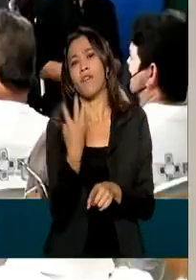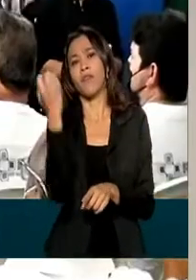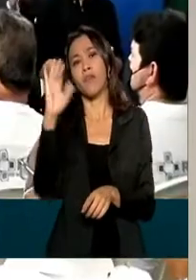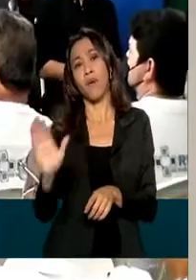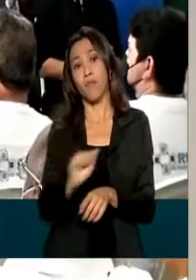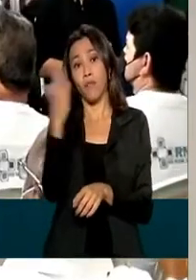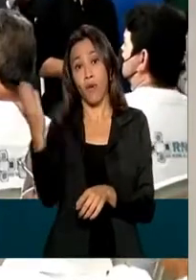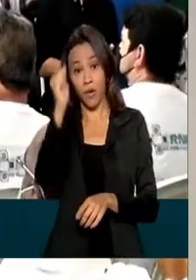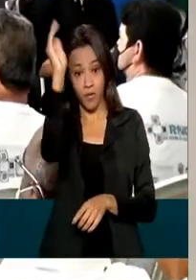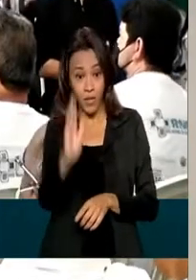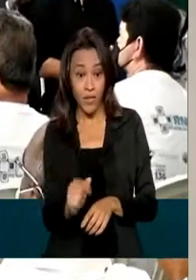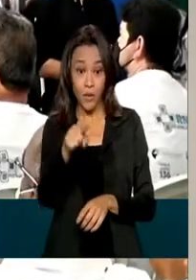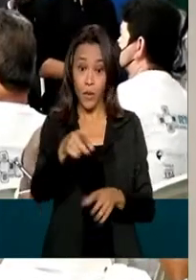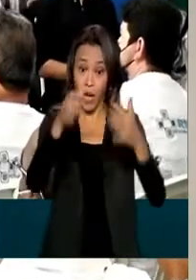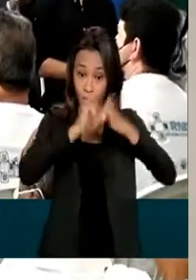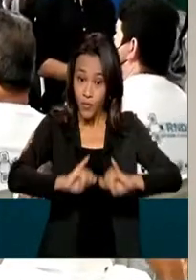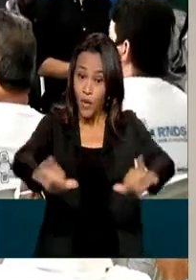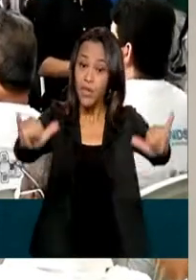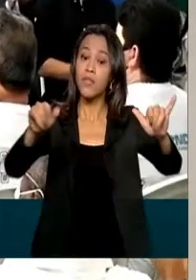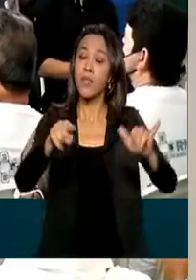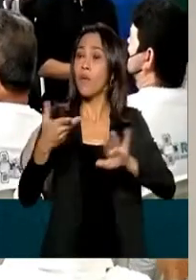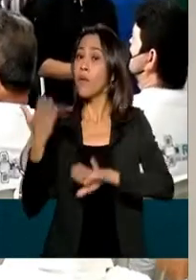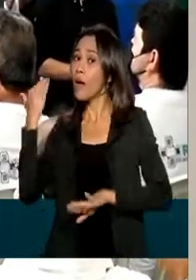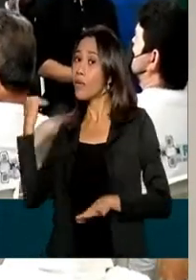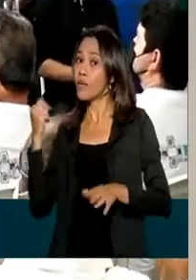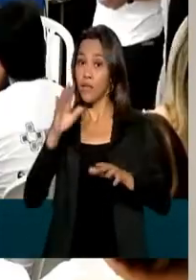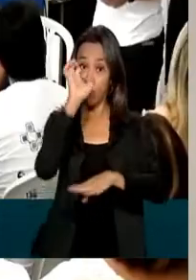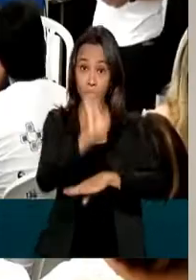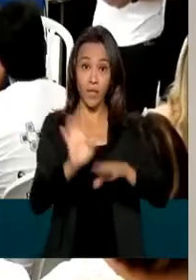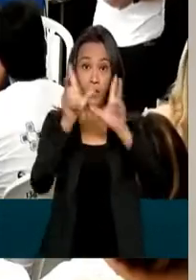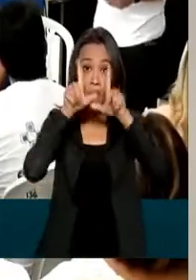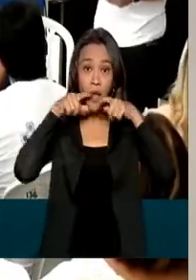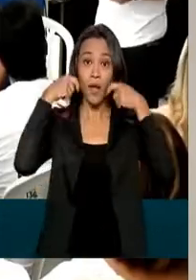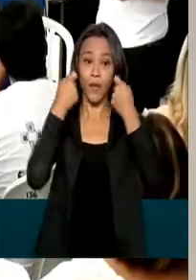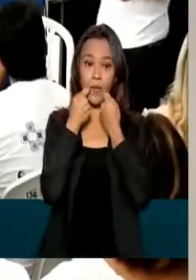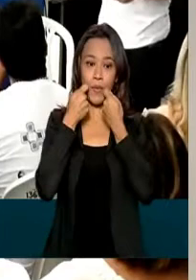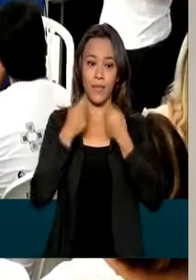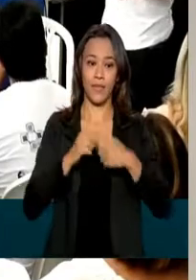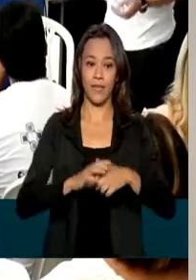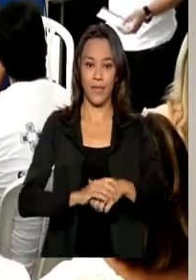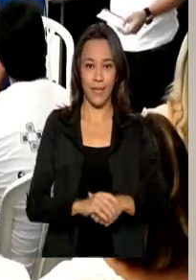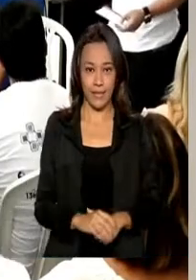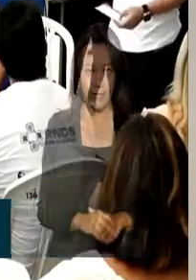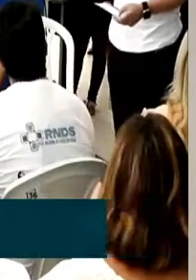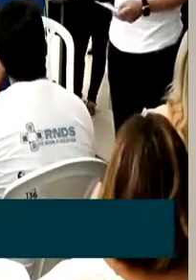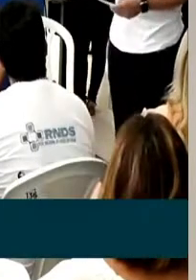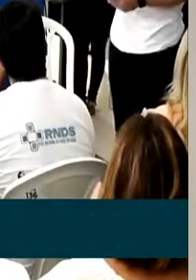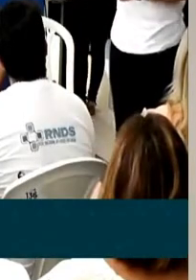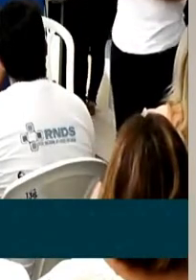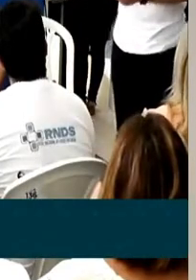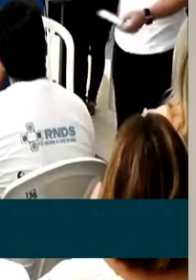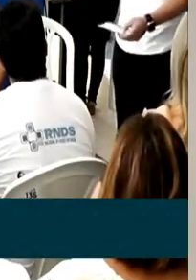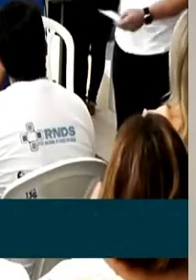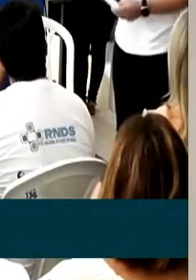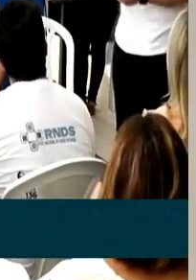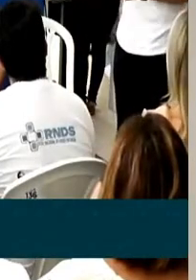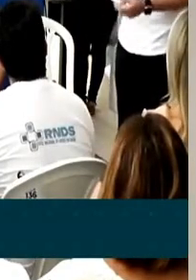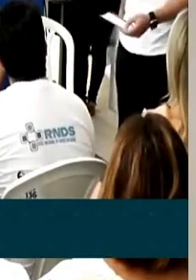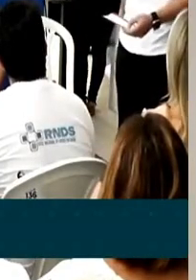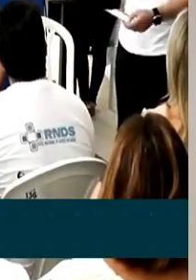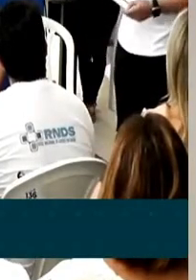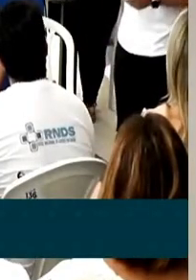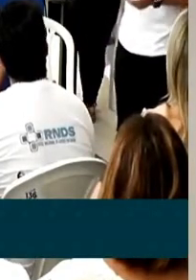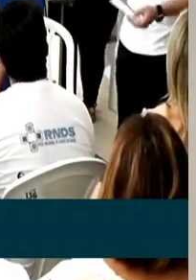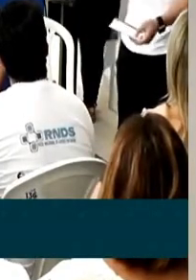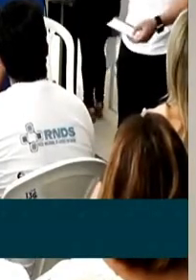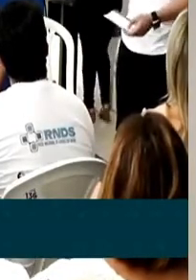internacionais. O lançamento ocorreu em Alagoas. Nós estamos conseguindo avançar a cada dia, informatizando,